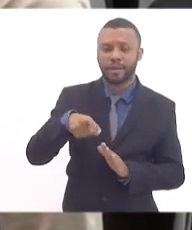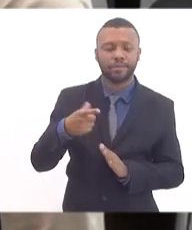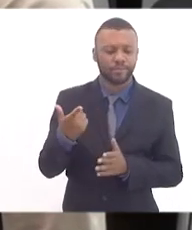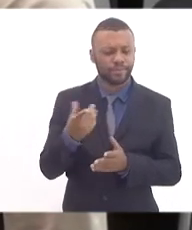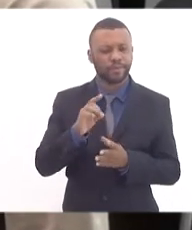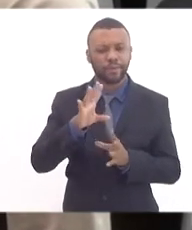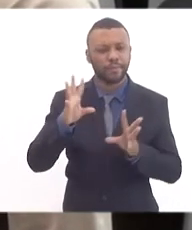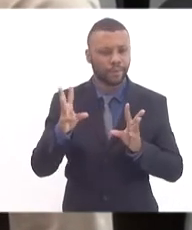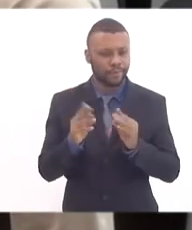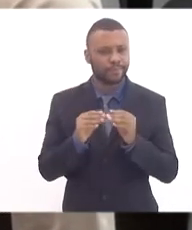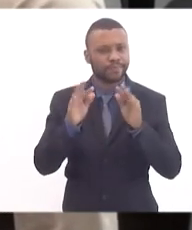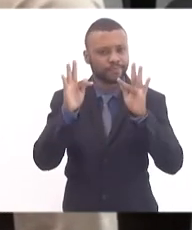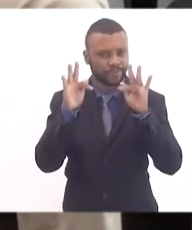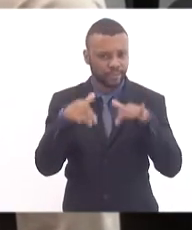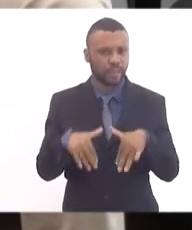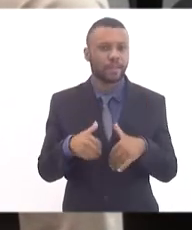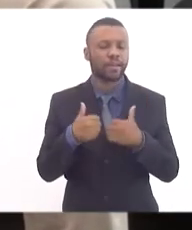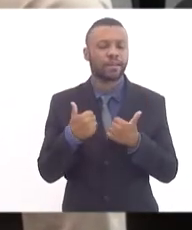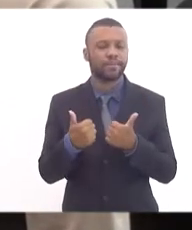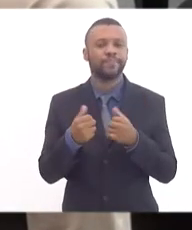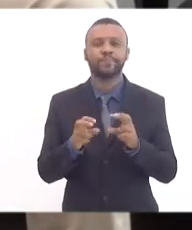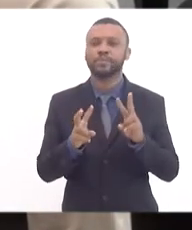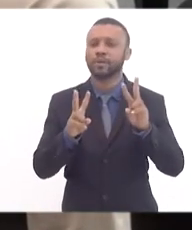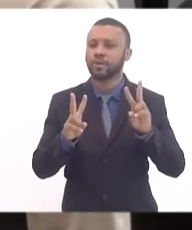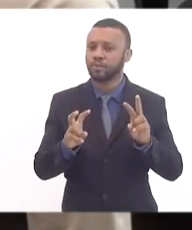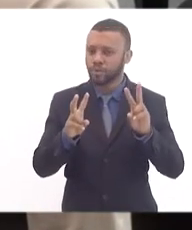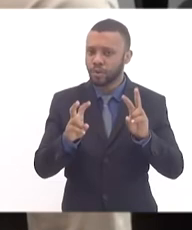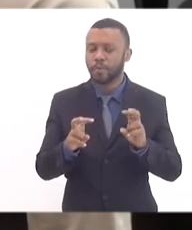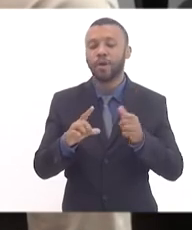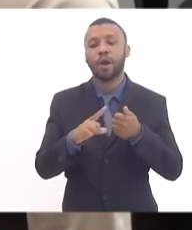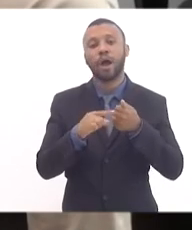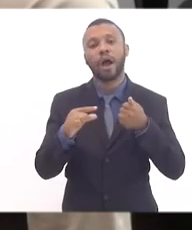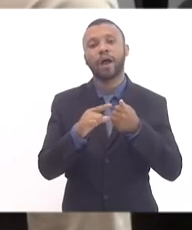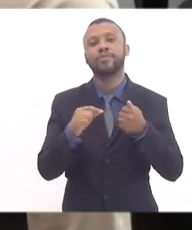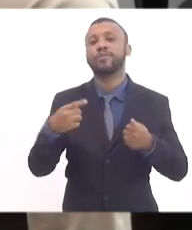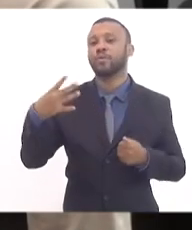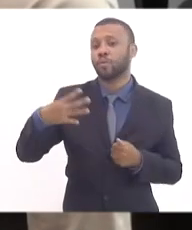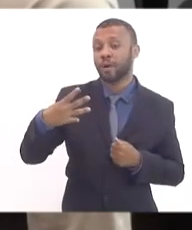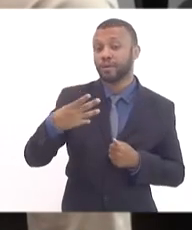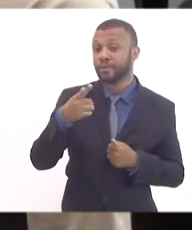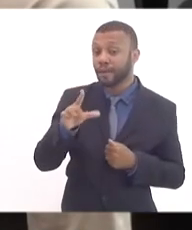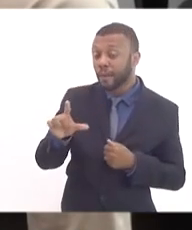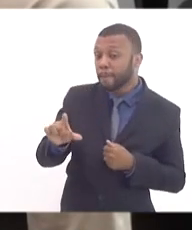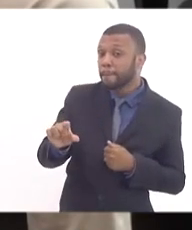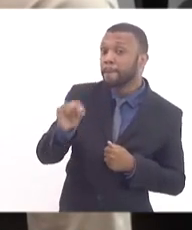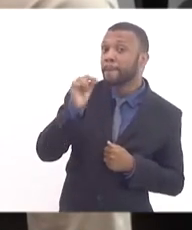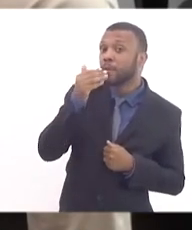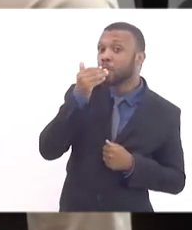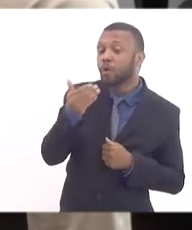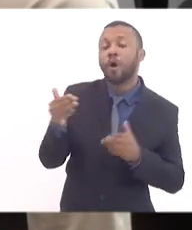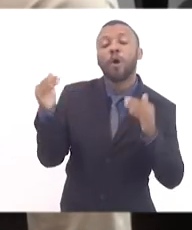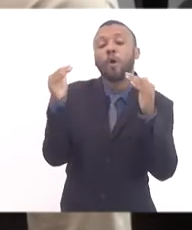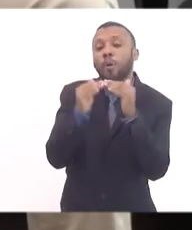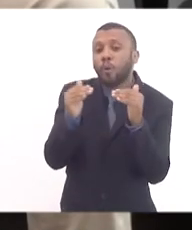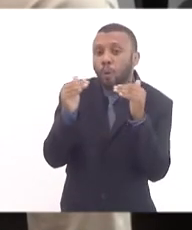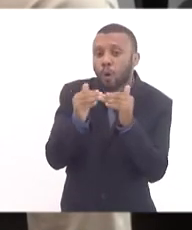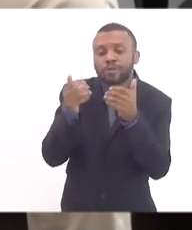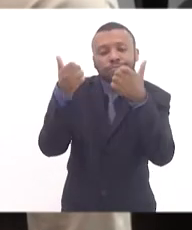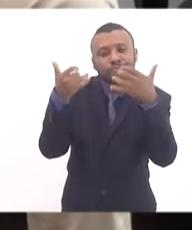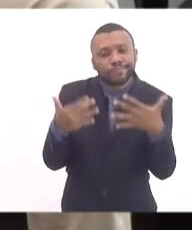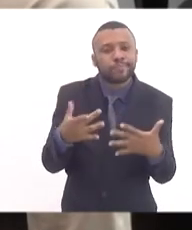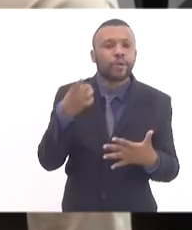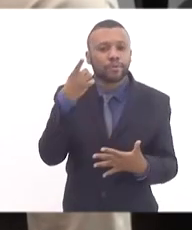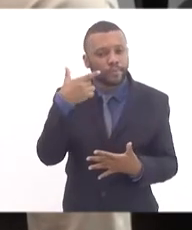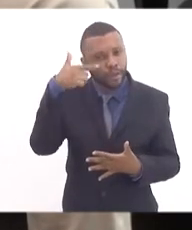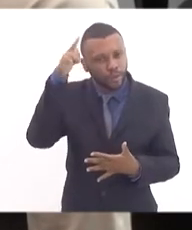pra finalizar aqui em relação ao artigo quarto quando ele fala preferencialmente eu concordo integralmente com o que foi dito aqui pelo